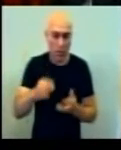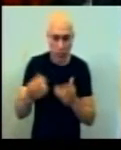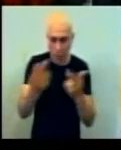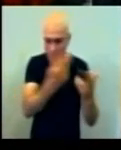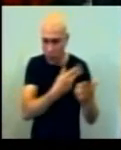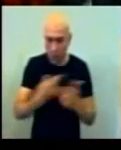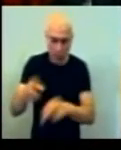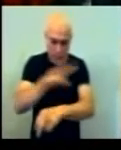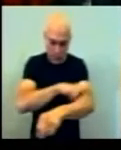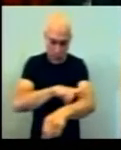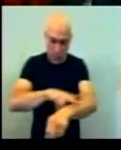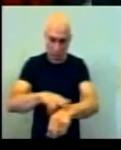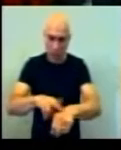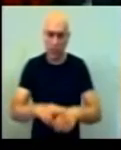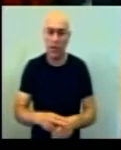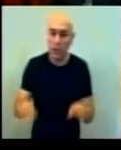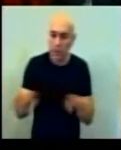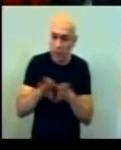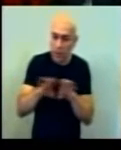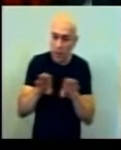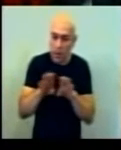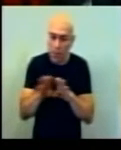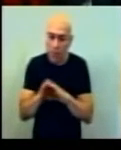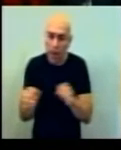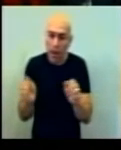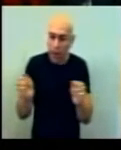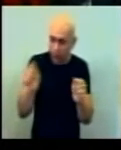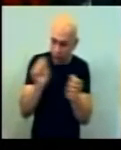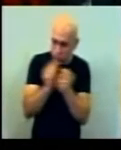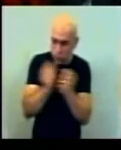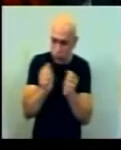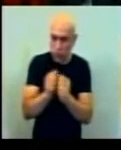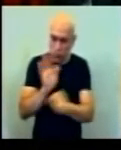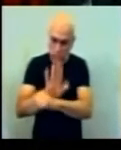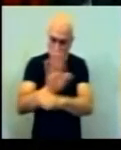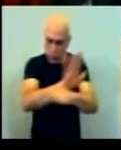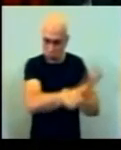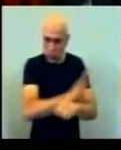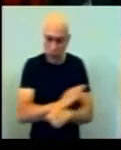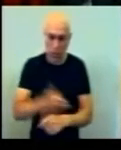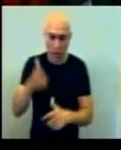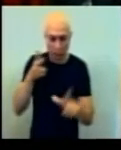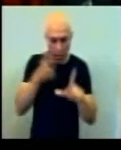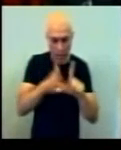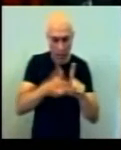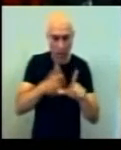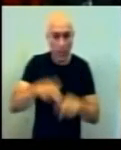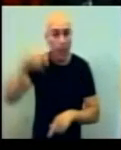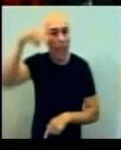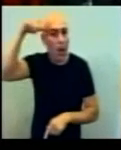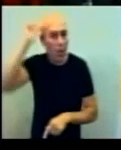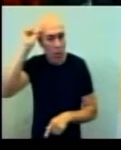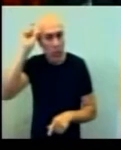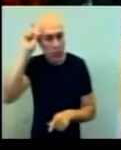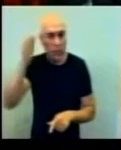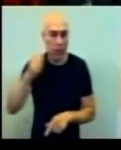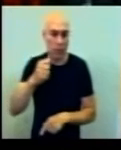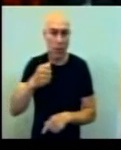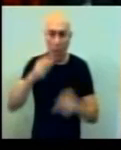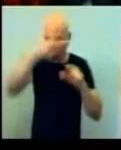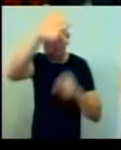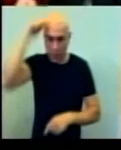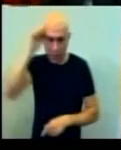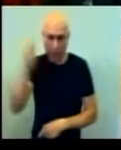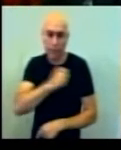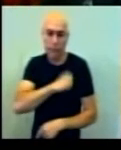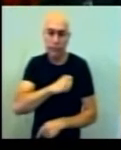Igualdade Racial, que também participa e colabora com essa live. Ontem à tarde, o prefeito Edinho Araújo anunciou